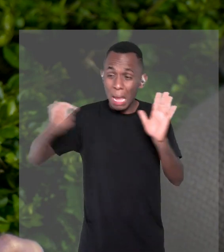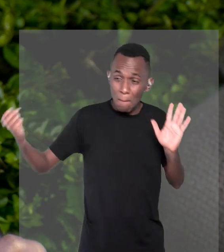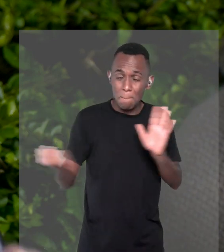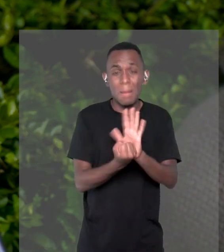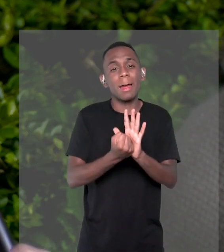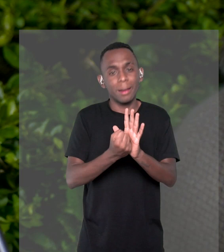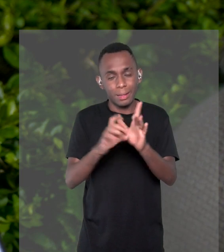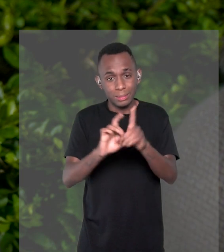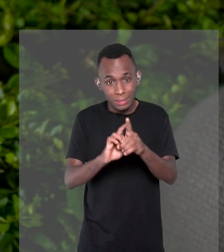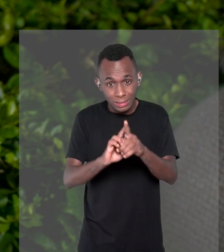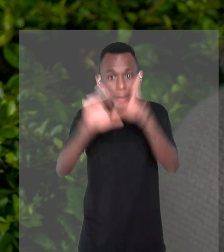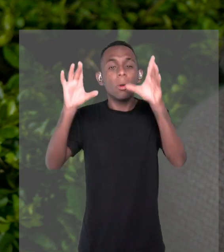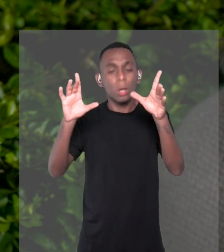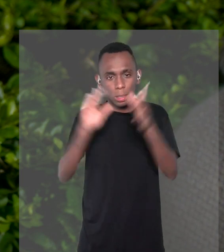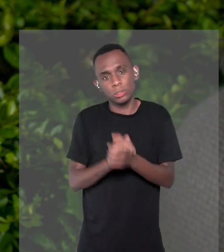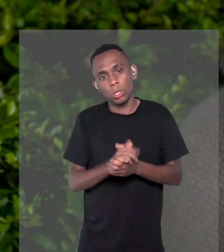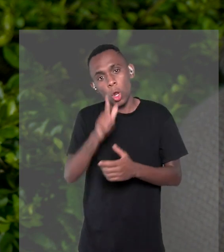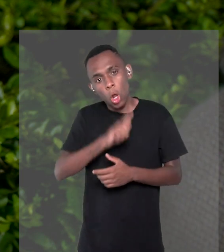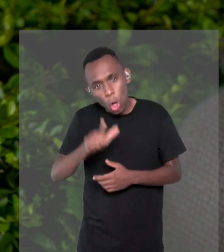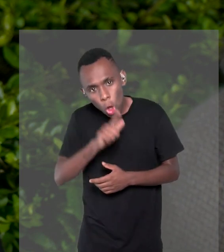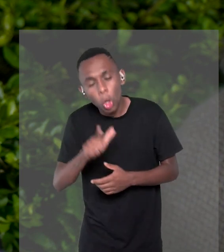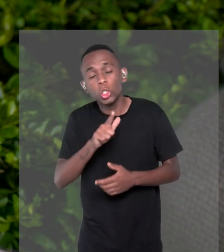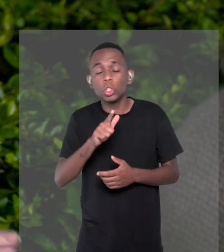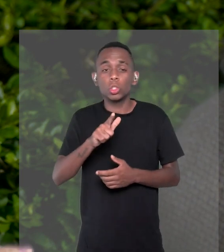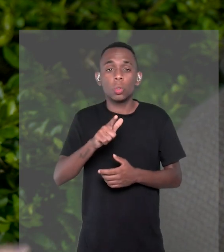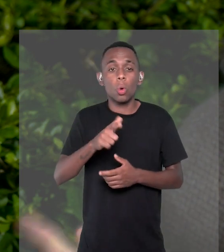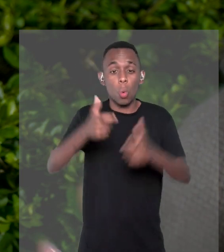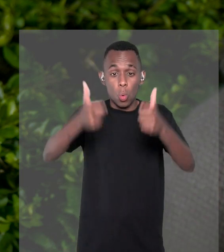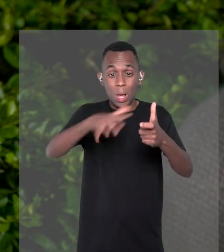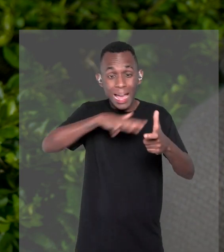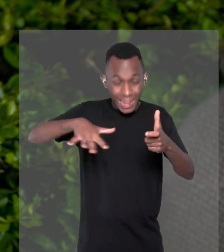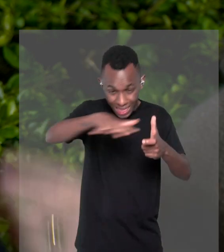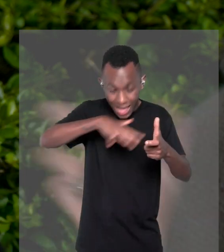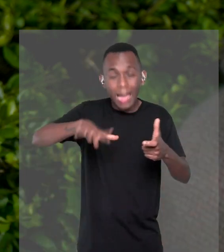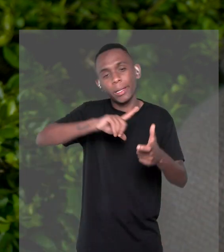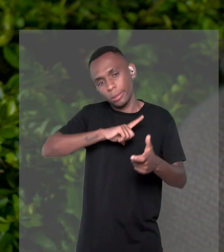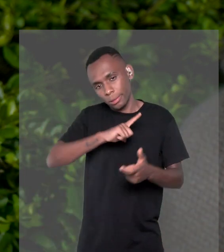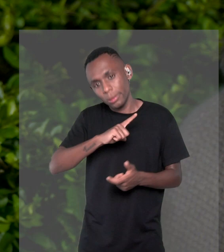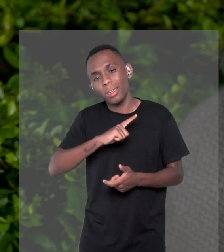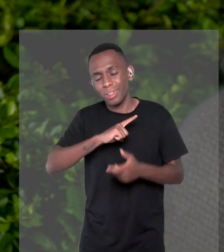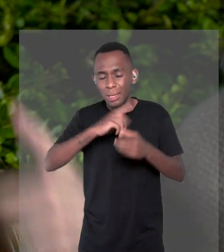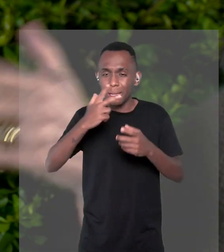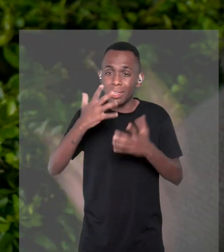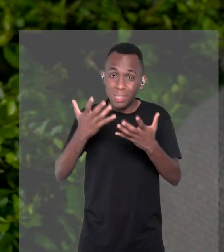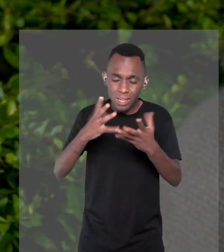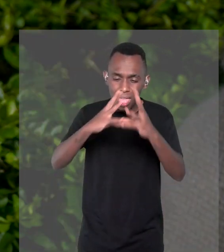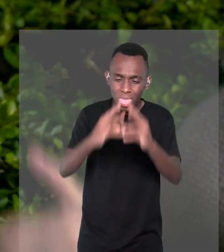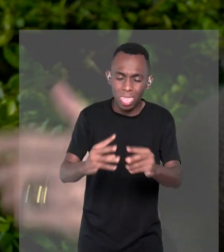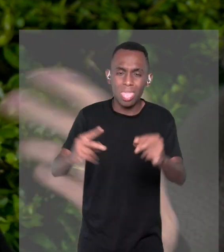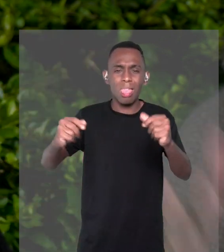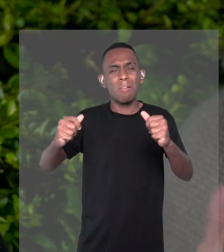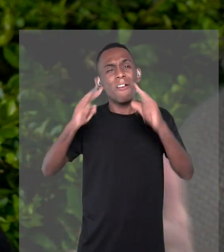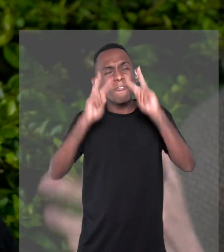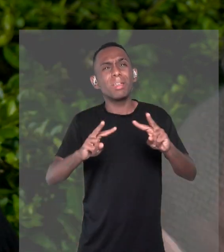e destruírem. Quer dizer, o que era atingido era o símbolo da democracia, o Supremo